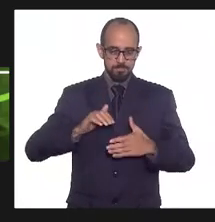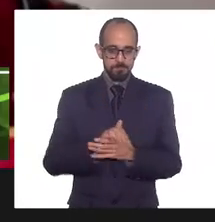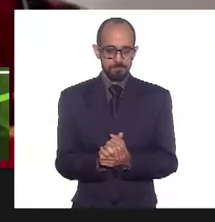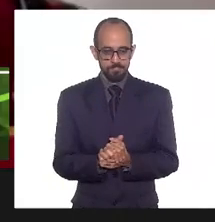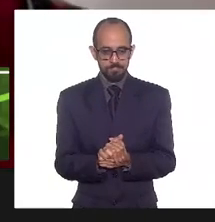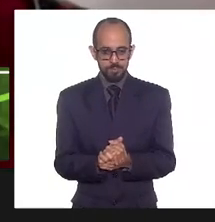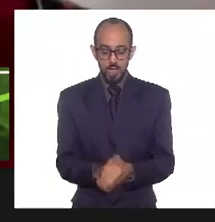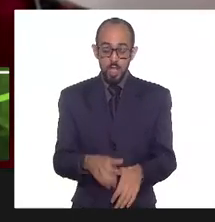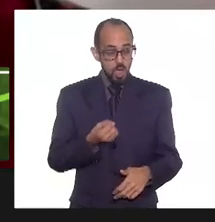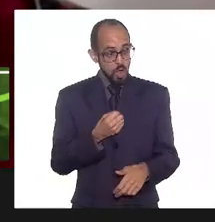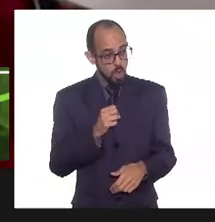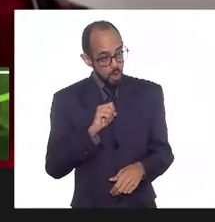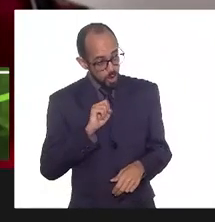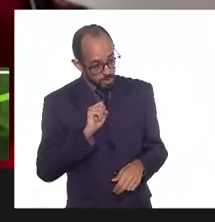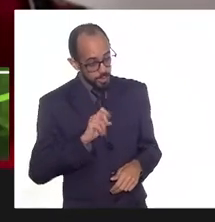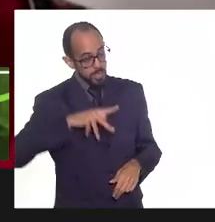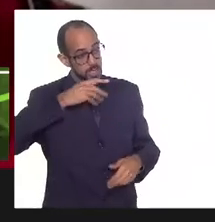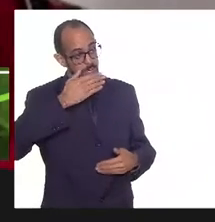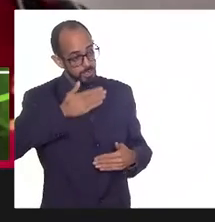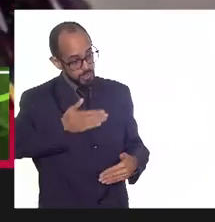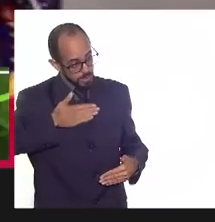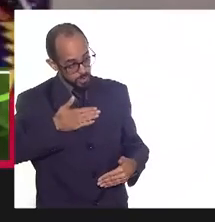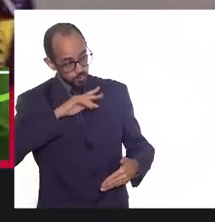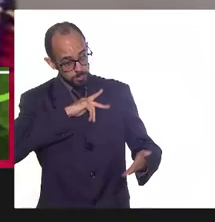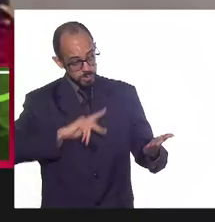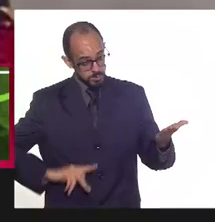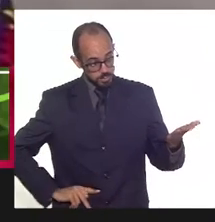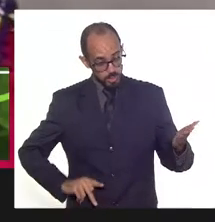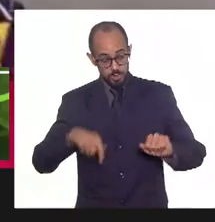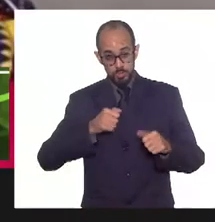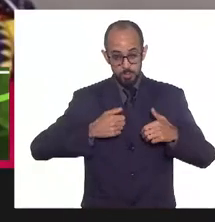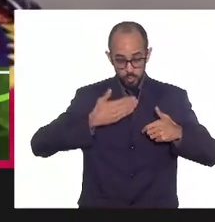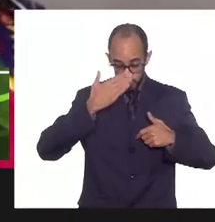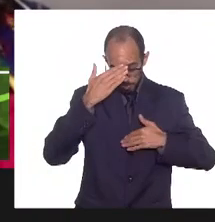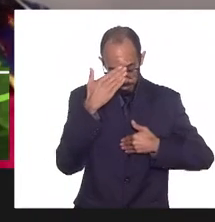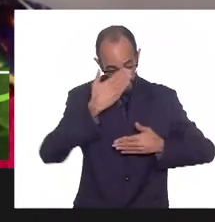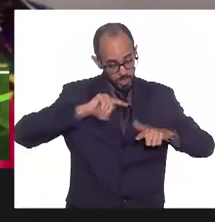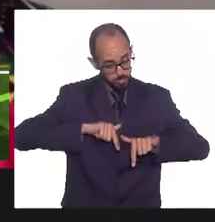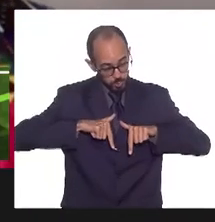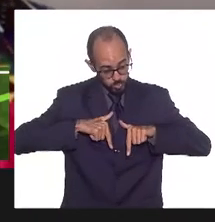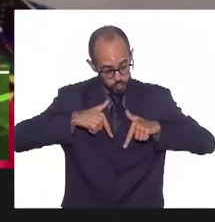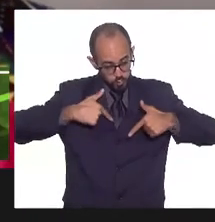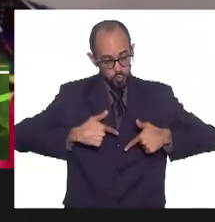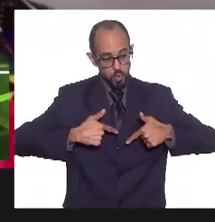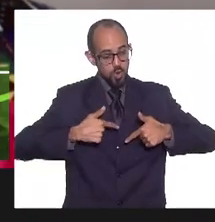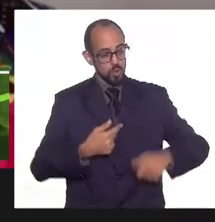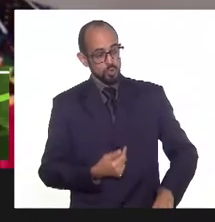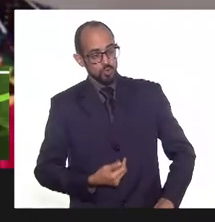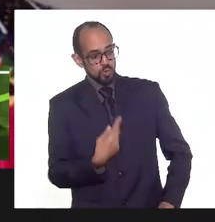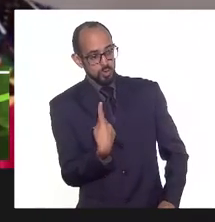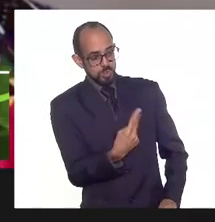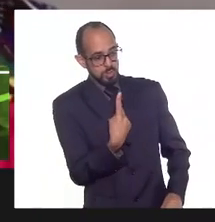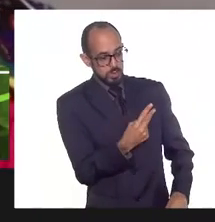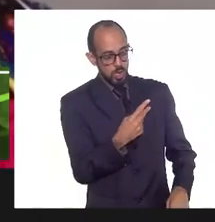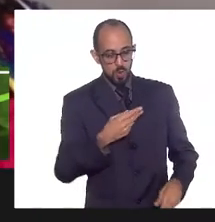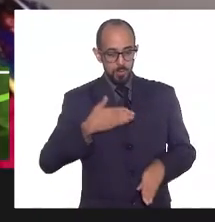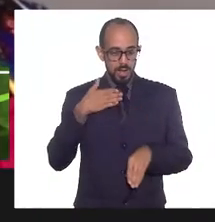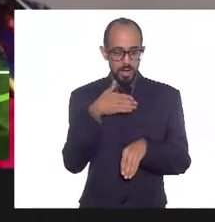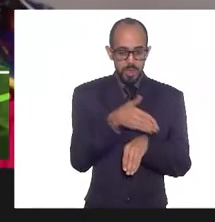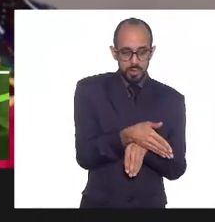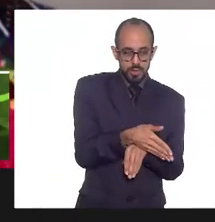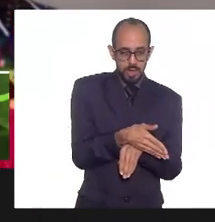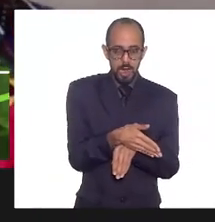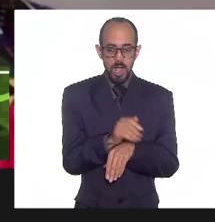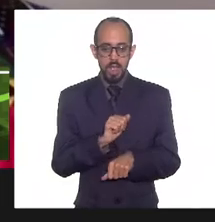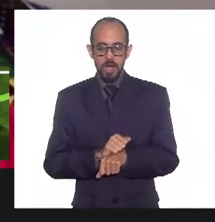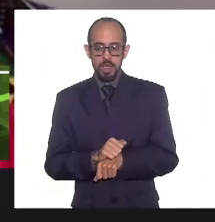bem querido presidente muito obrigado aí pela pelo esforço que você vossa excelência fez para entrar nesse espaço